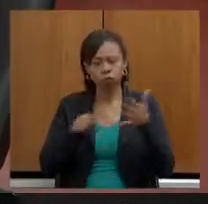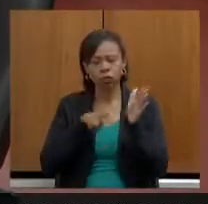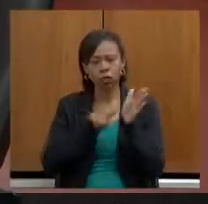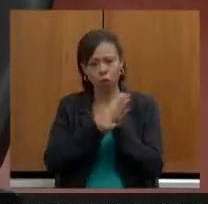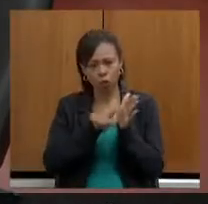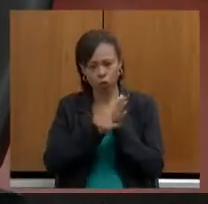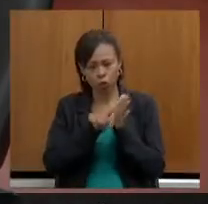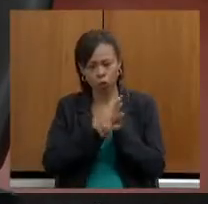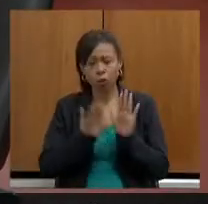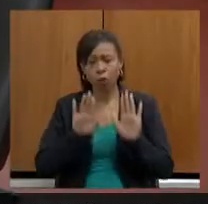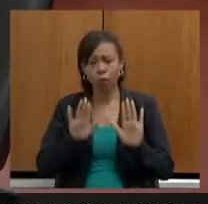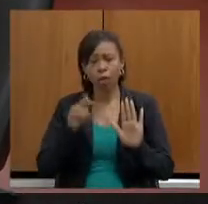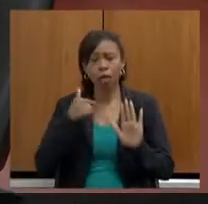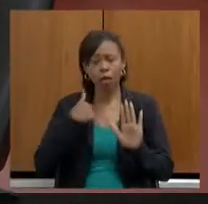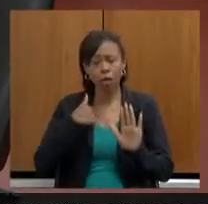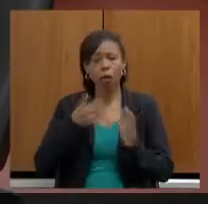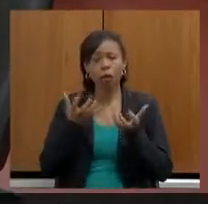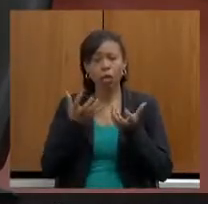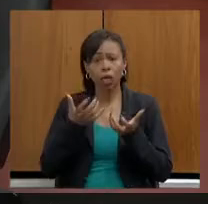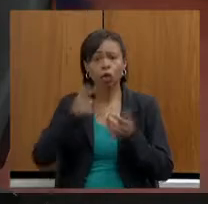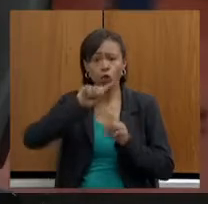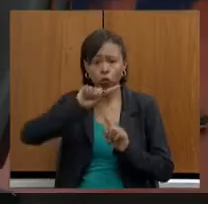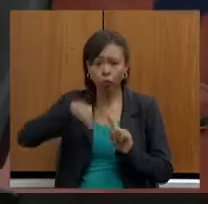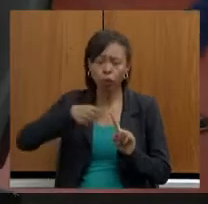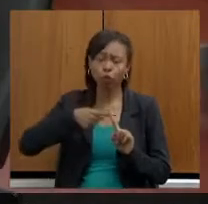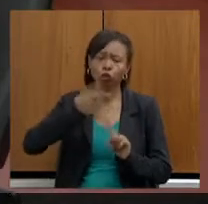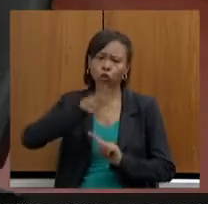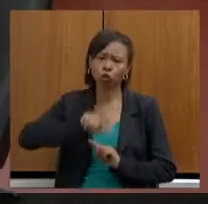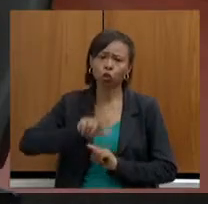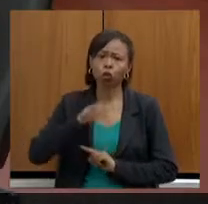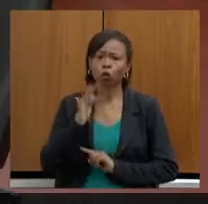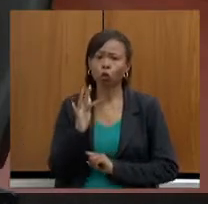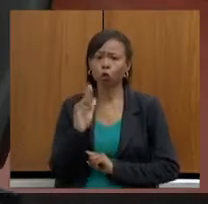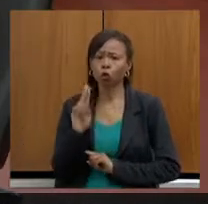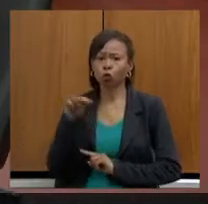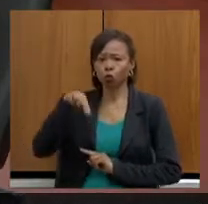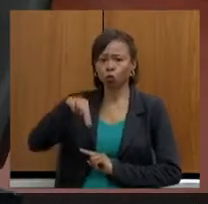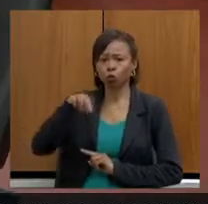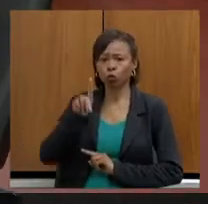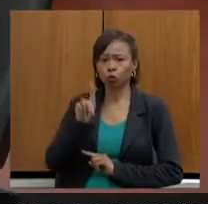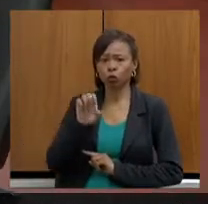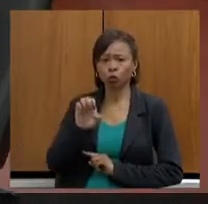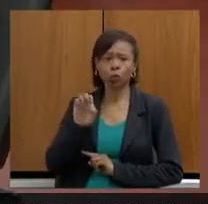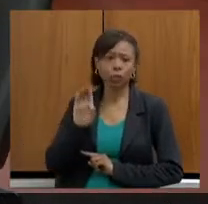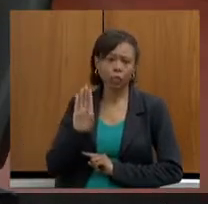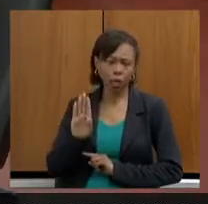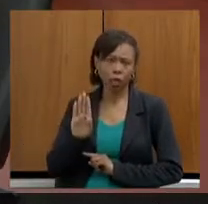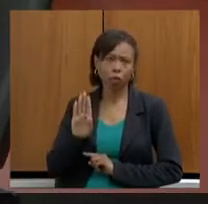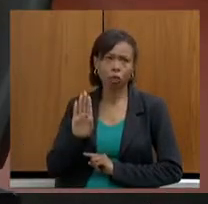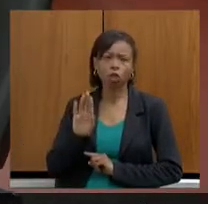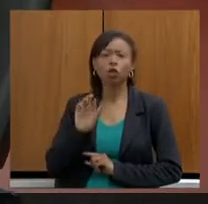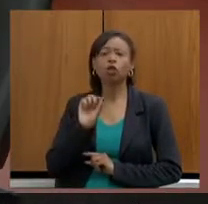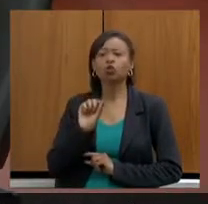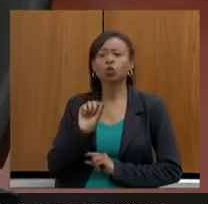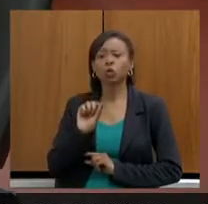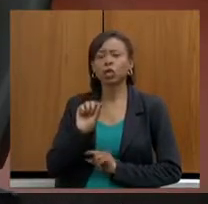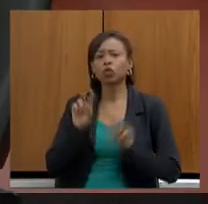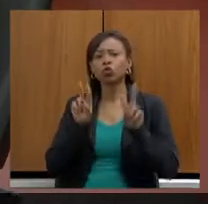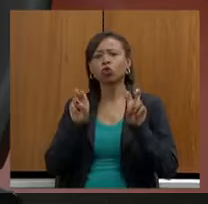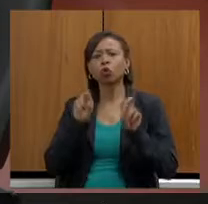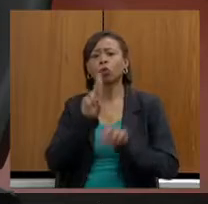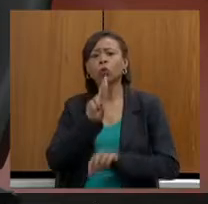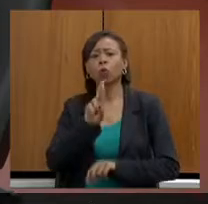nessa questão do fundeb do rateio não é de um bilhão e 800 milhões aqui foi apresentado deputada